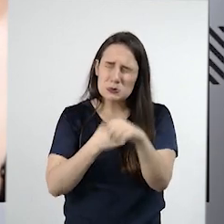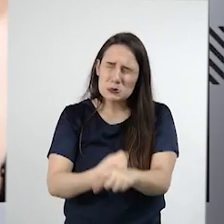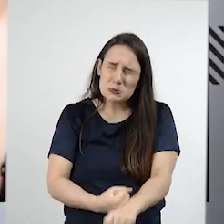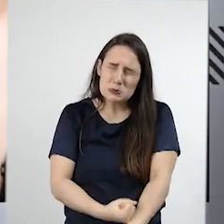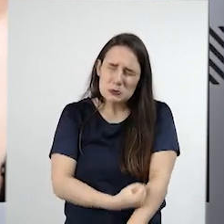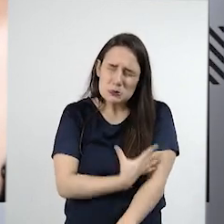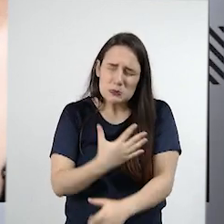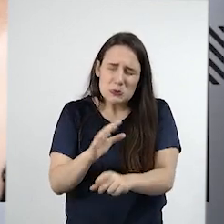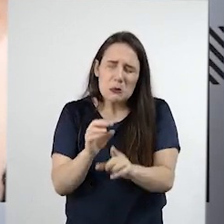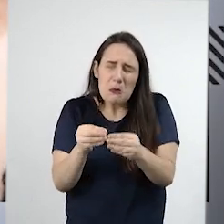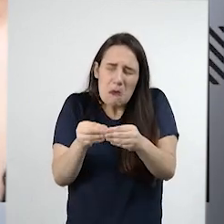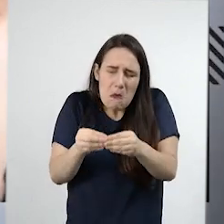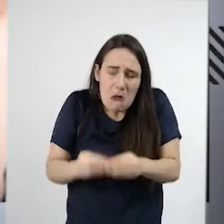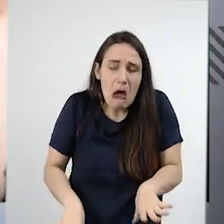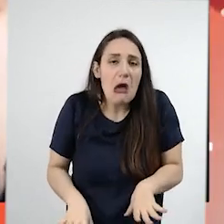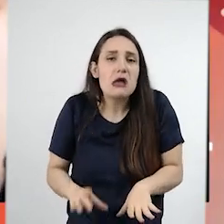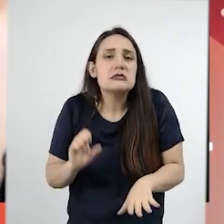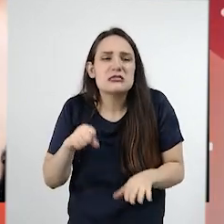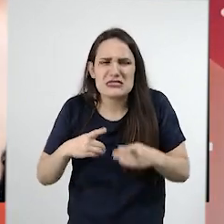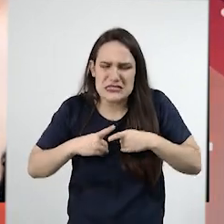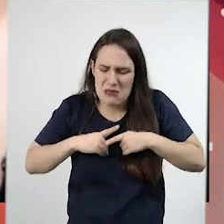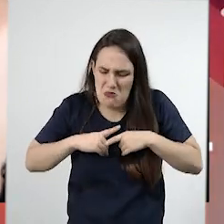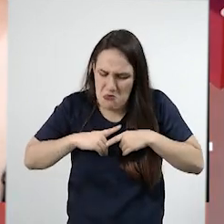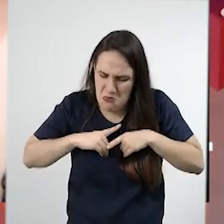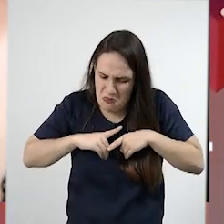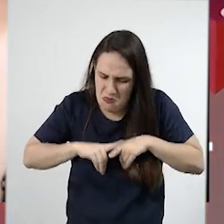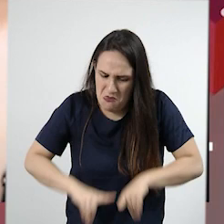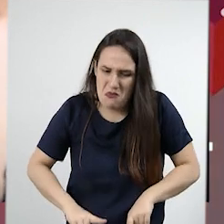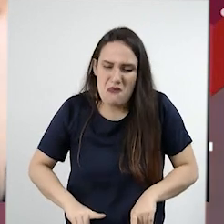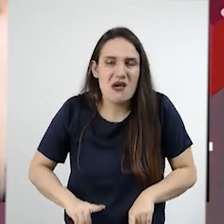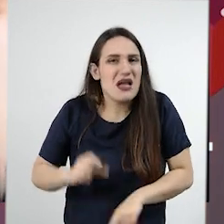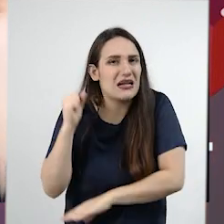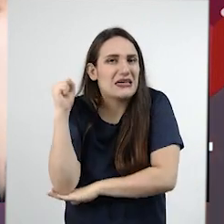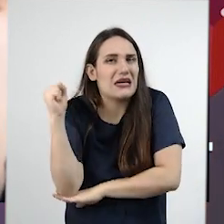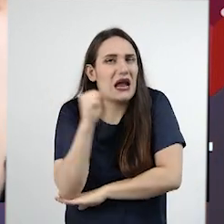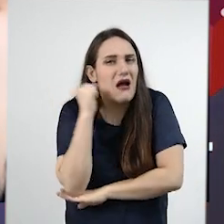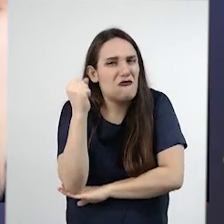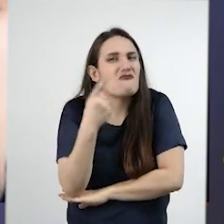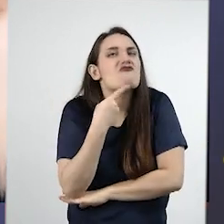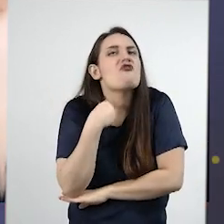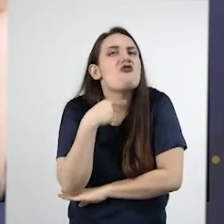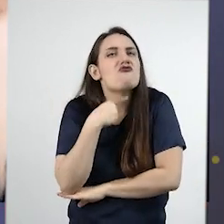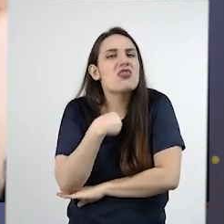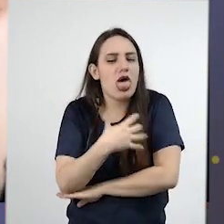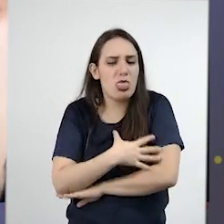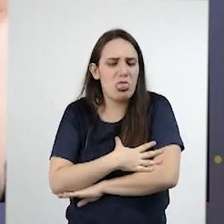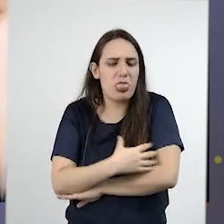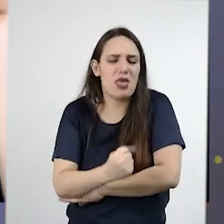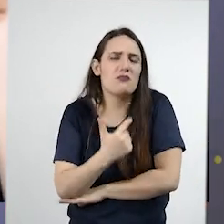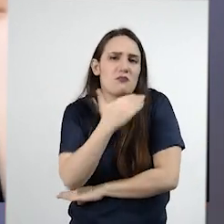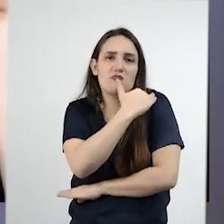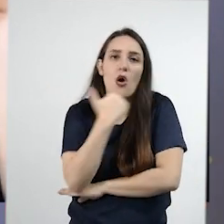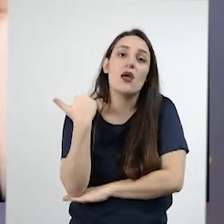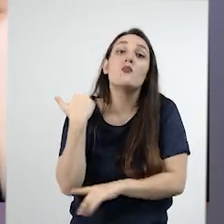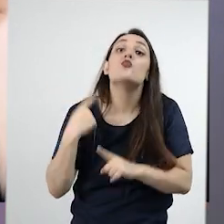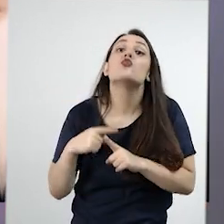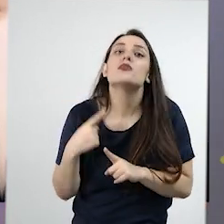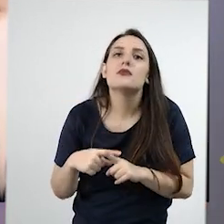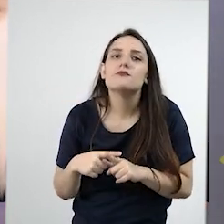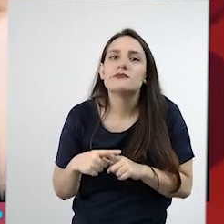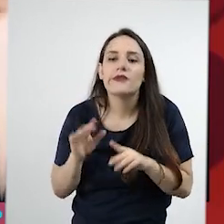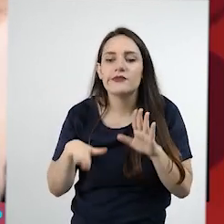impactantes, então depressões graves, com ideações suicidas, por conta da repercussão que essas